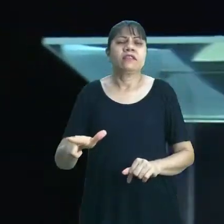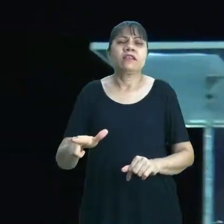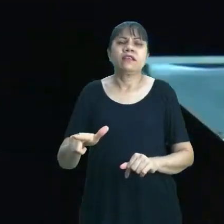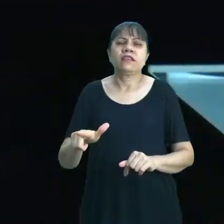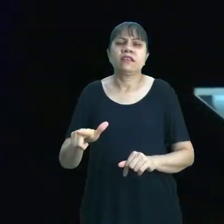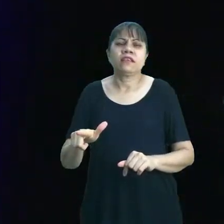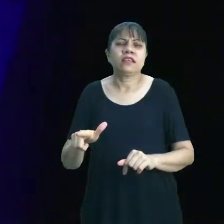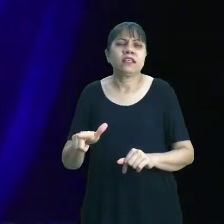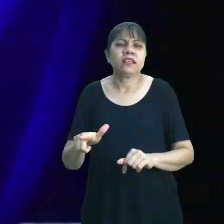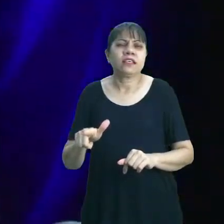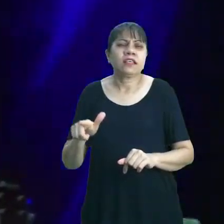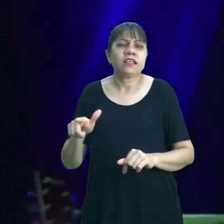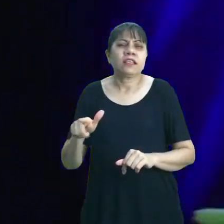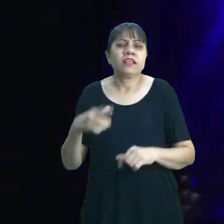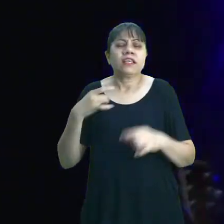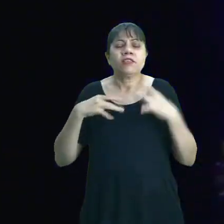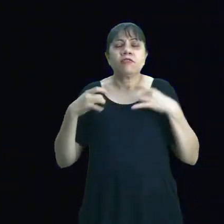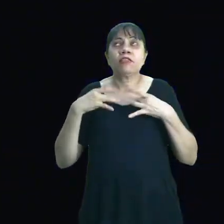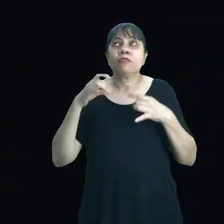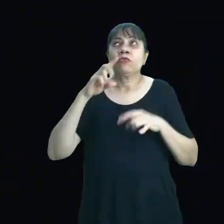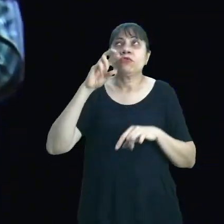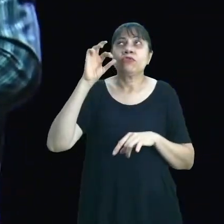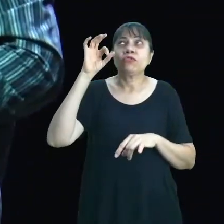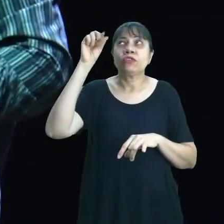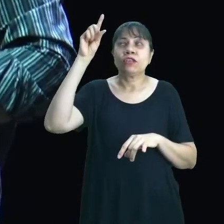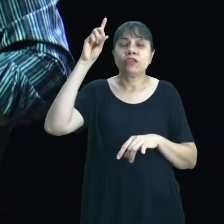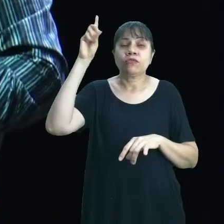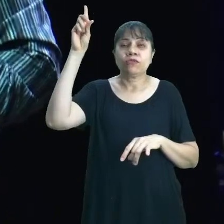um objetivo, ela será uma consequência.